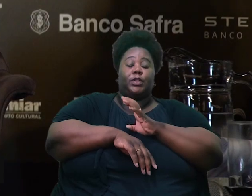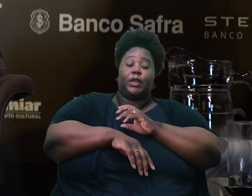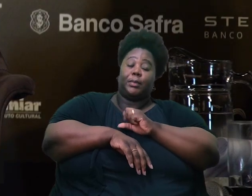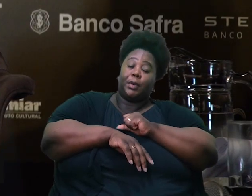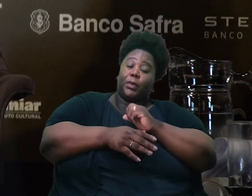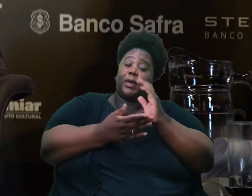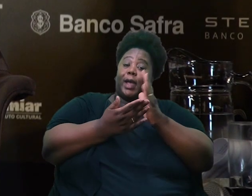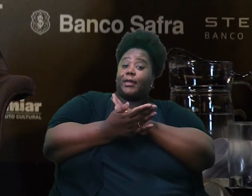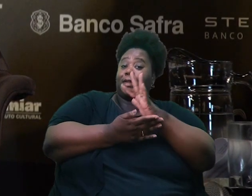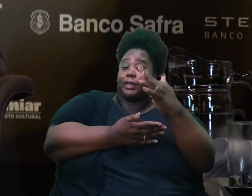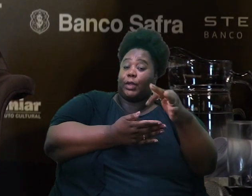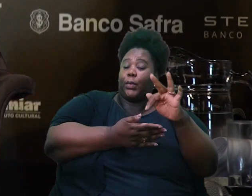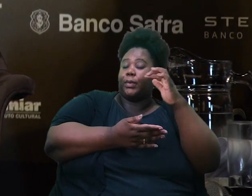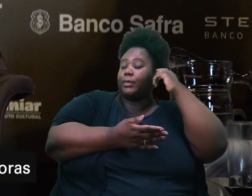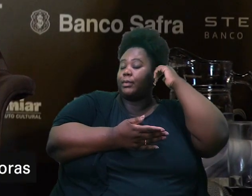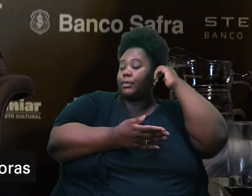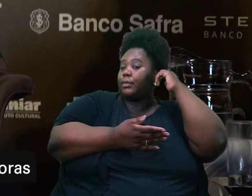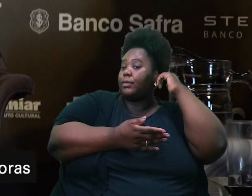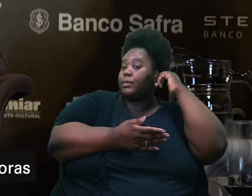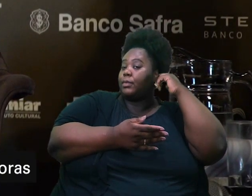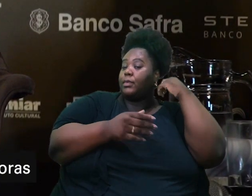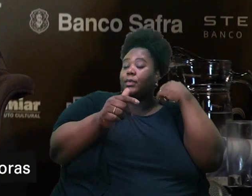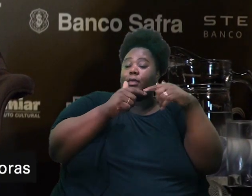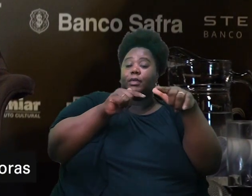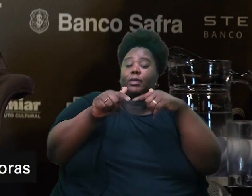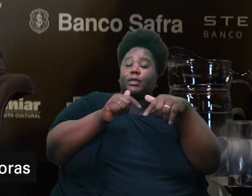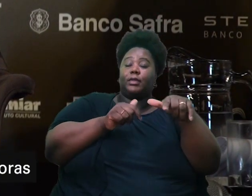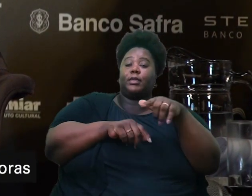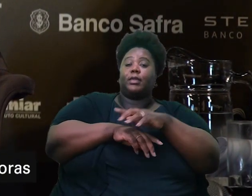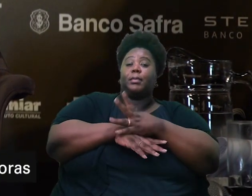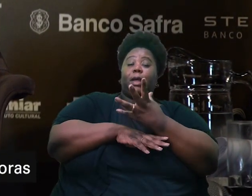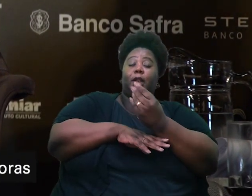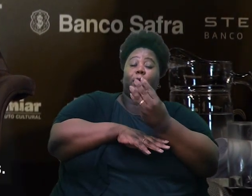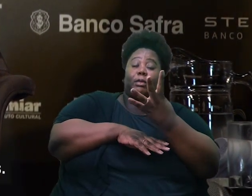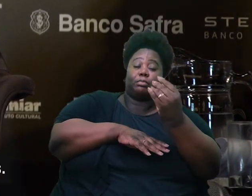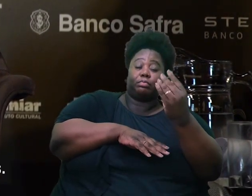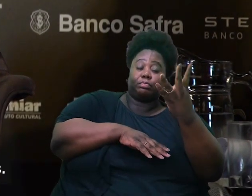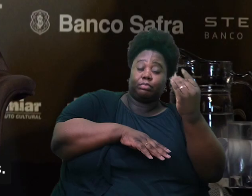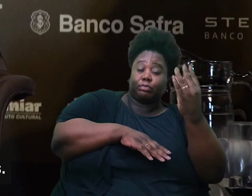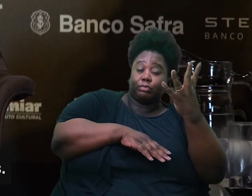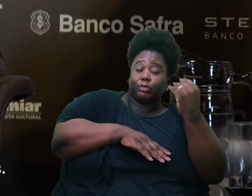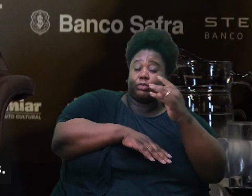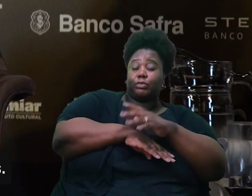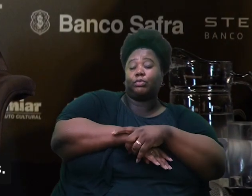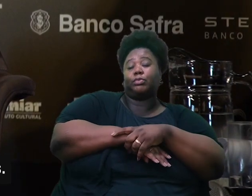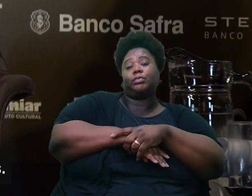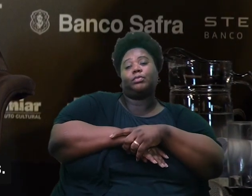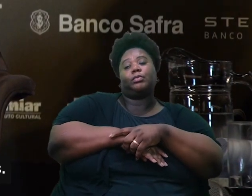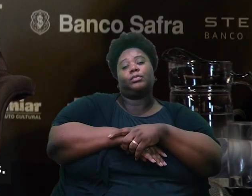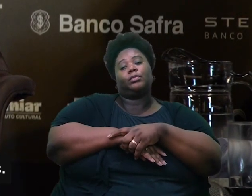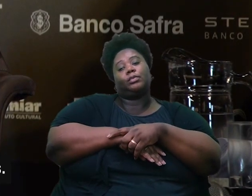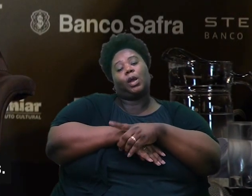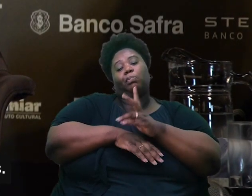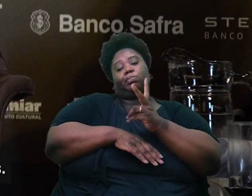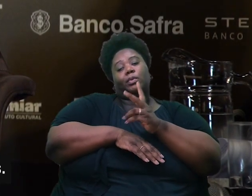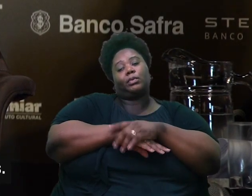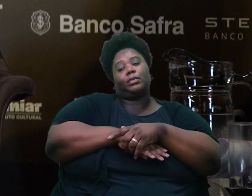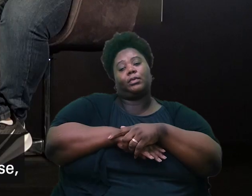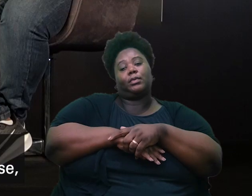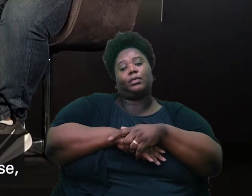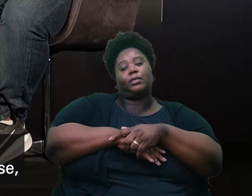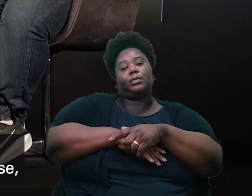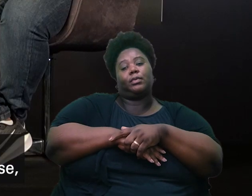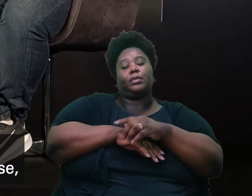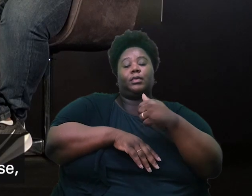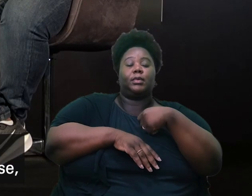dói. Né? É de trabalho, às vezes, de horas e horas e horas e horas e horas seguidas.